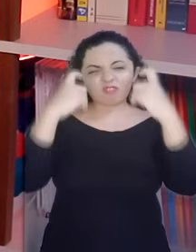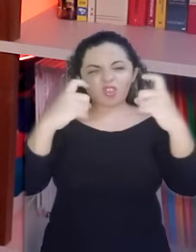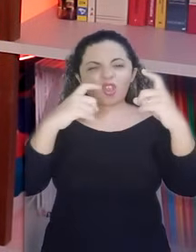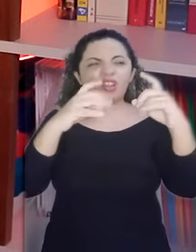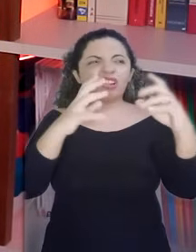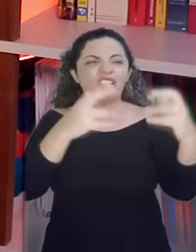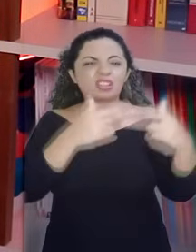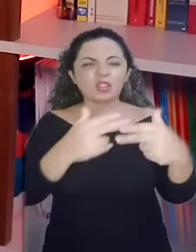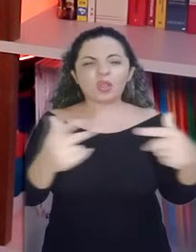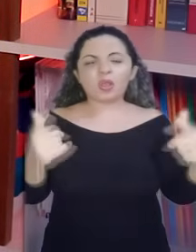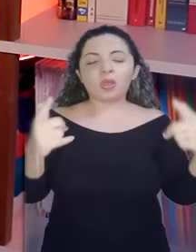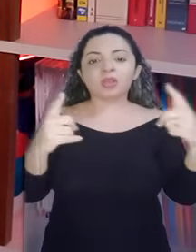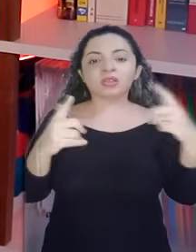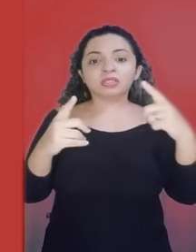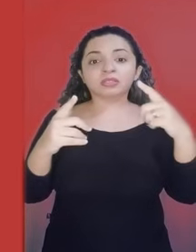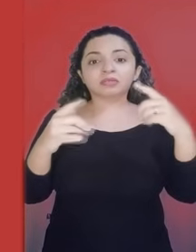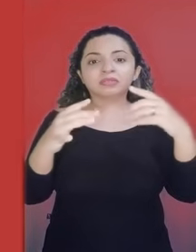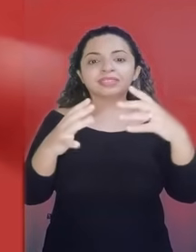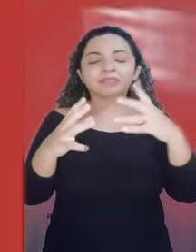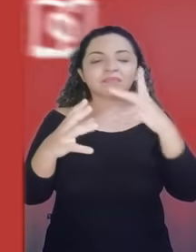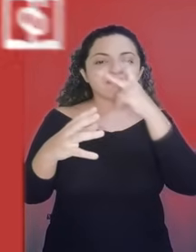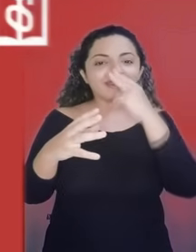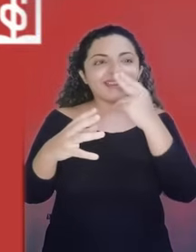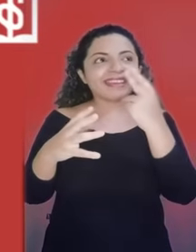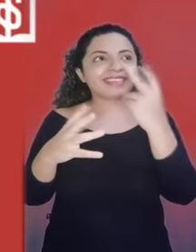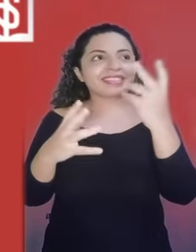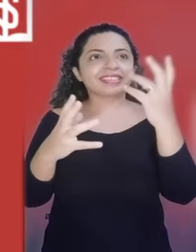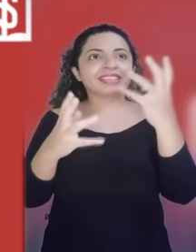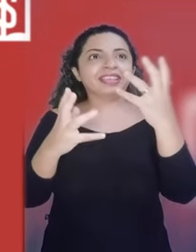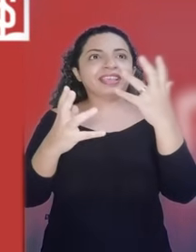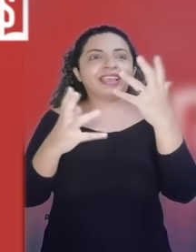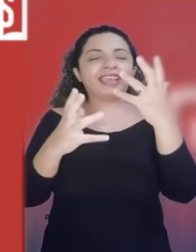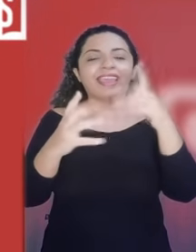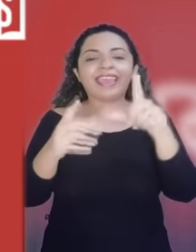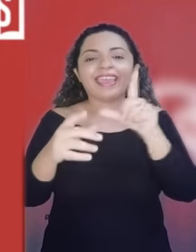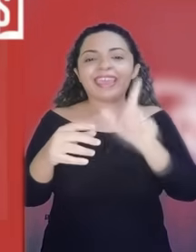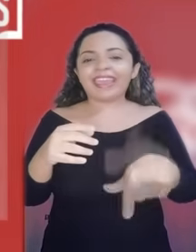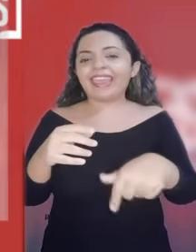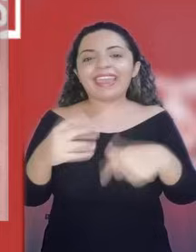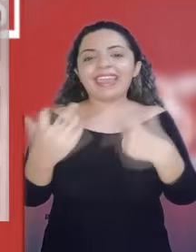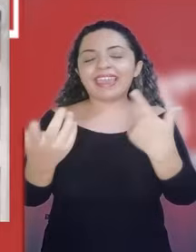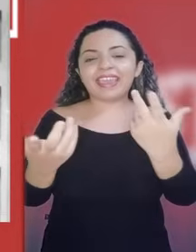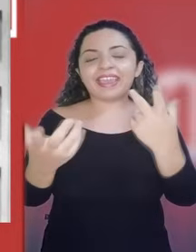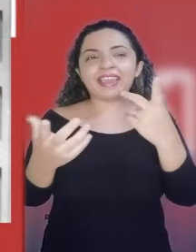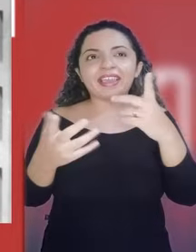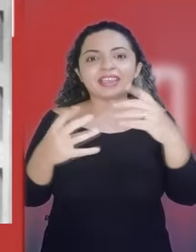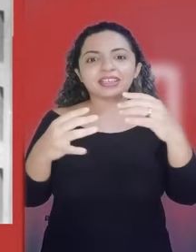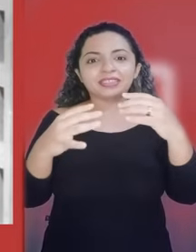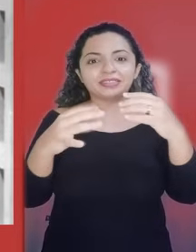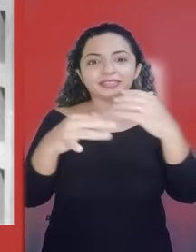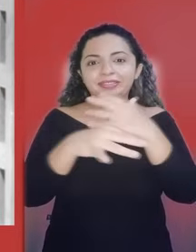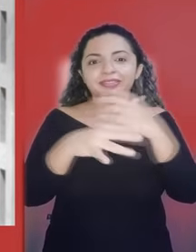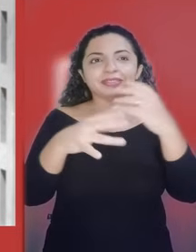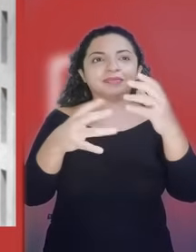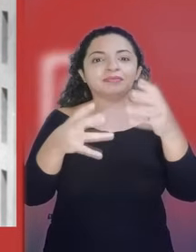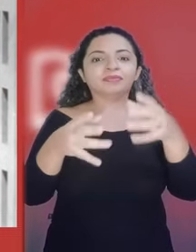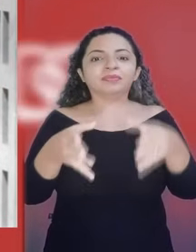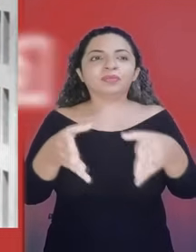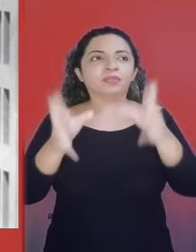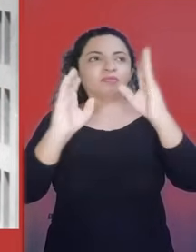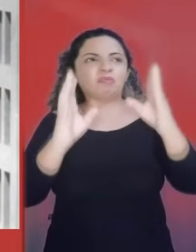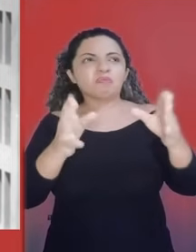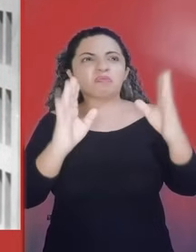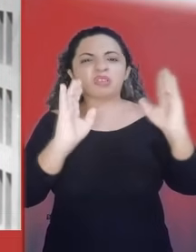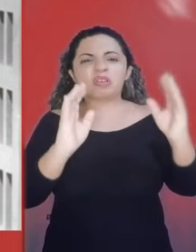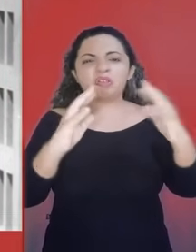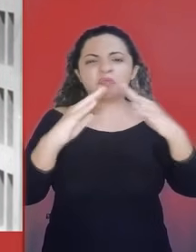fortes, verdadeiras selvas de pedras, em metrópoles, né, na distopia de metrópoles, como o indivíduo também, ele